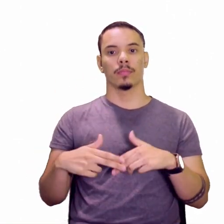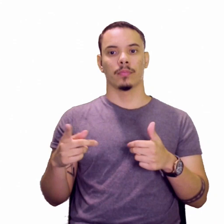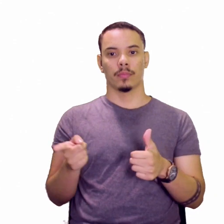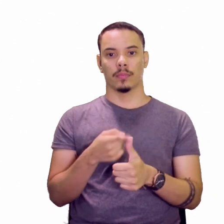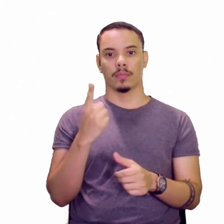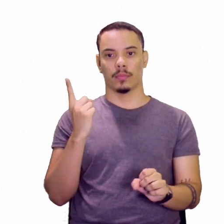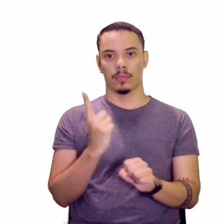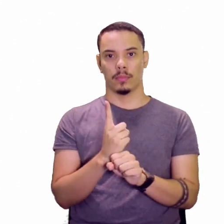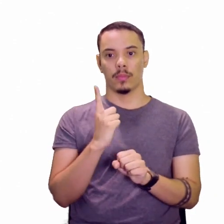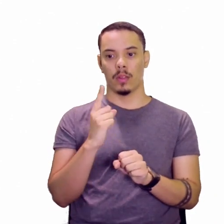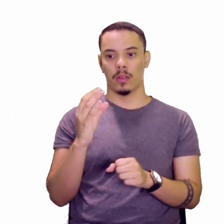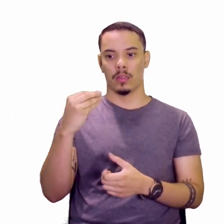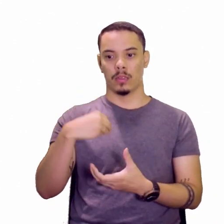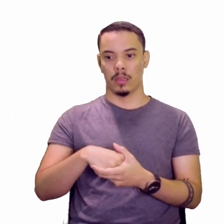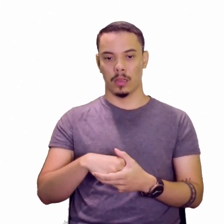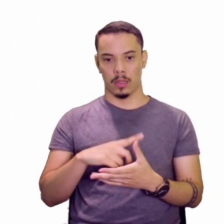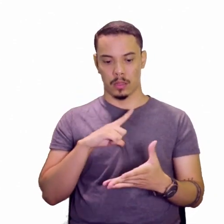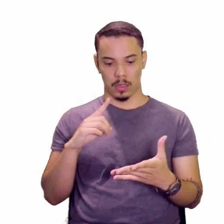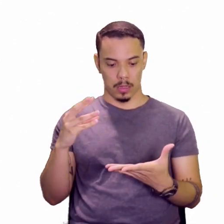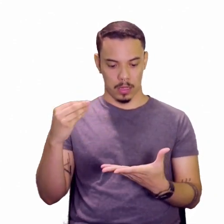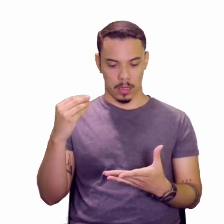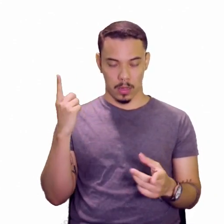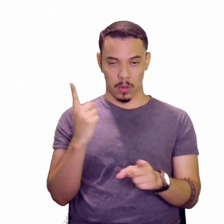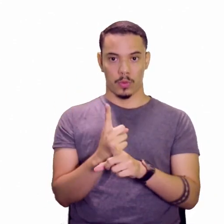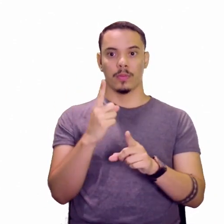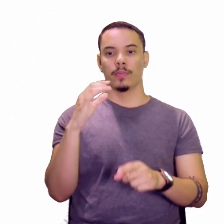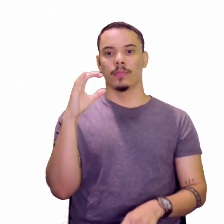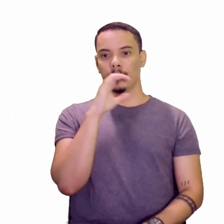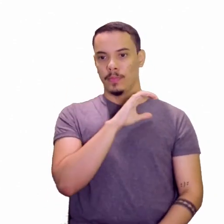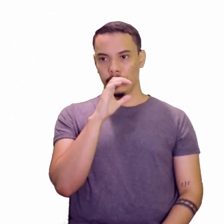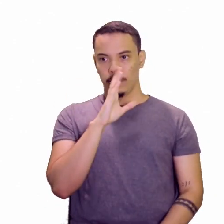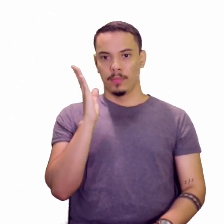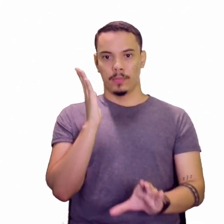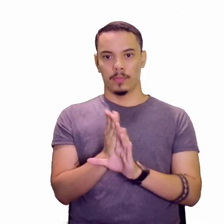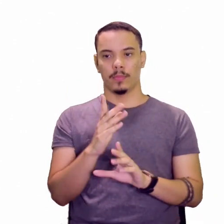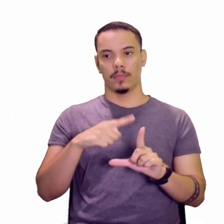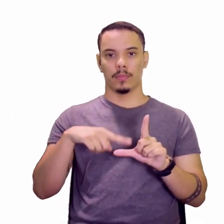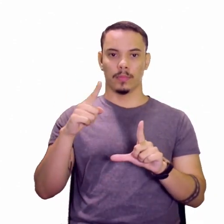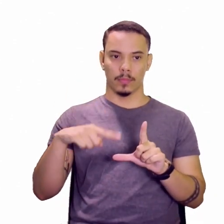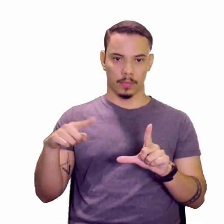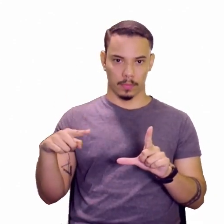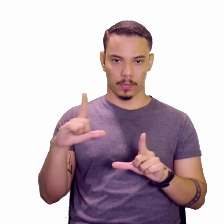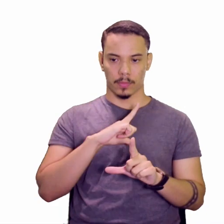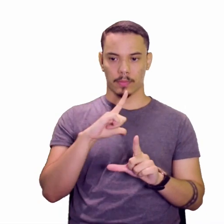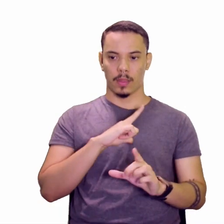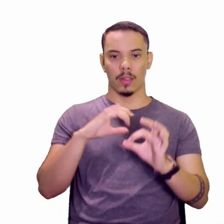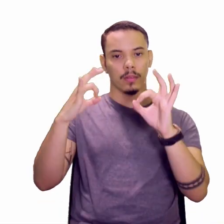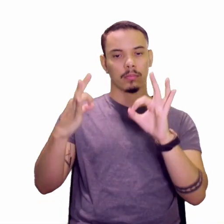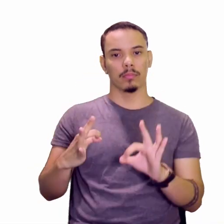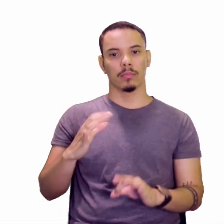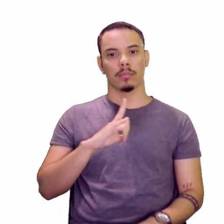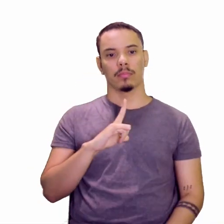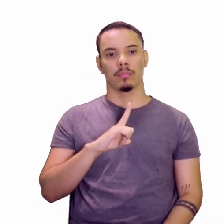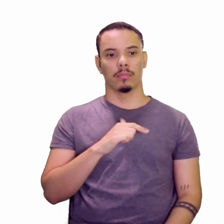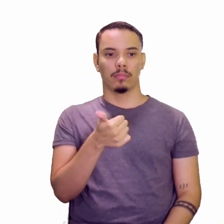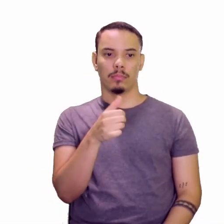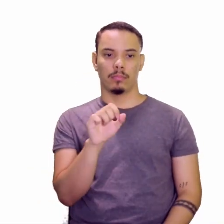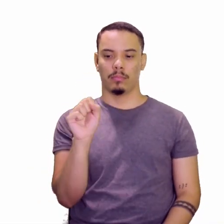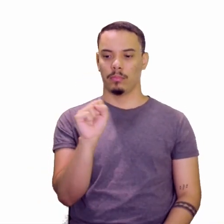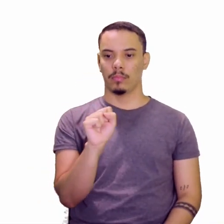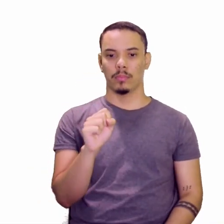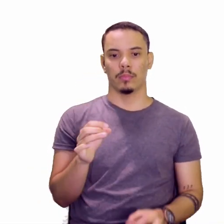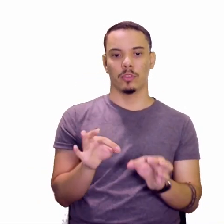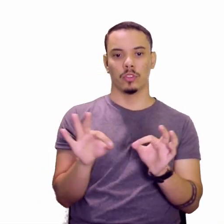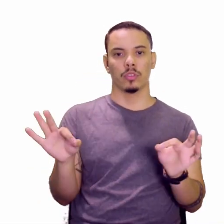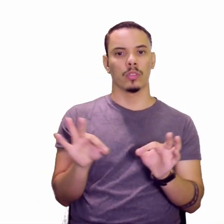a velocidade através do gráfico. Né? Olha só, aqui eu tenho certeza que quando eu estou em 10 segundos, a distância é